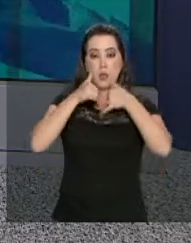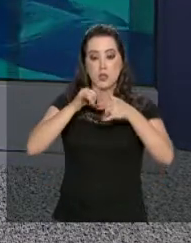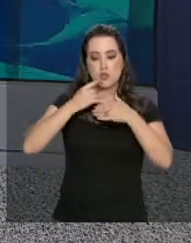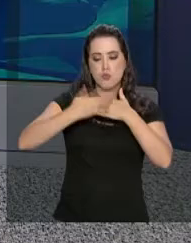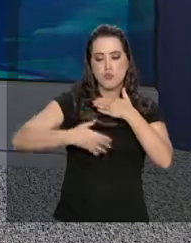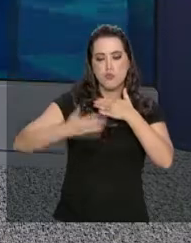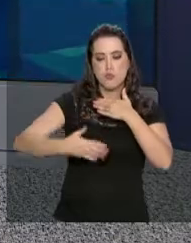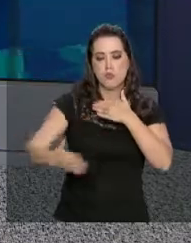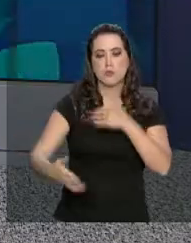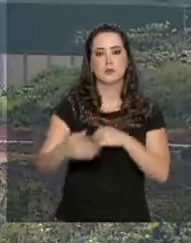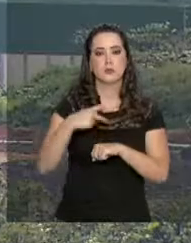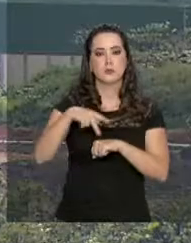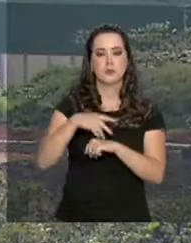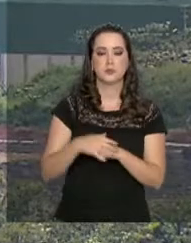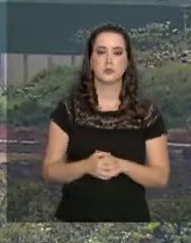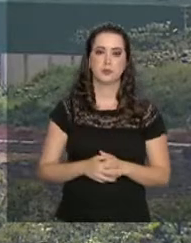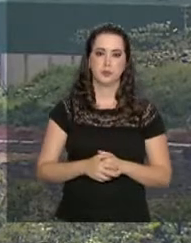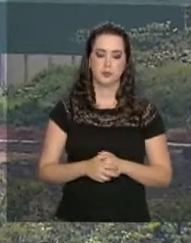país.